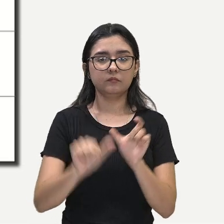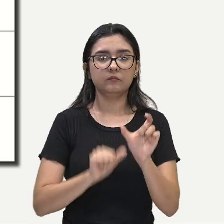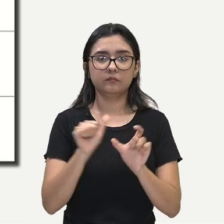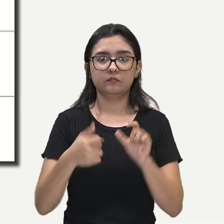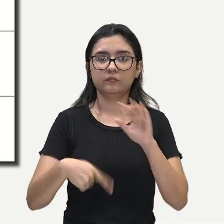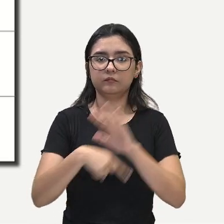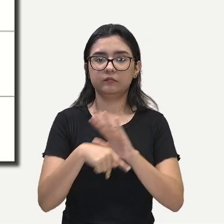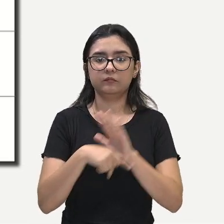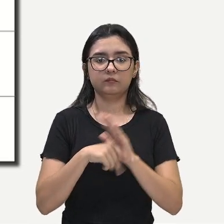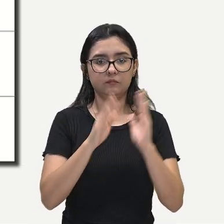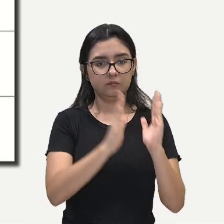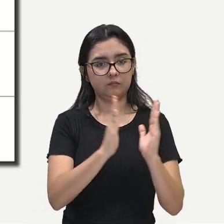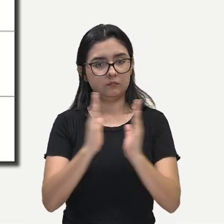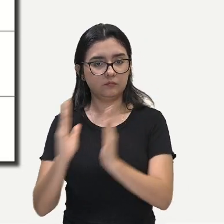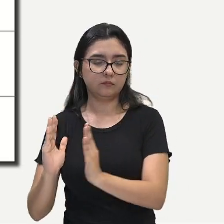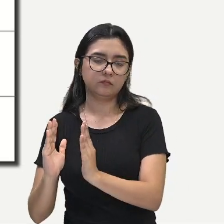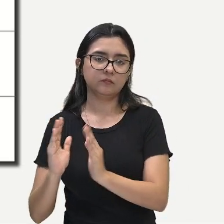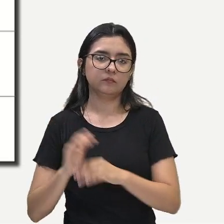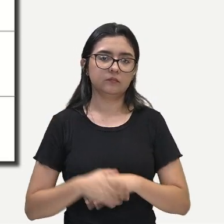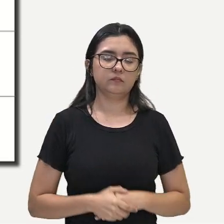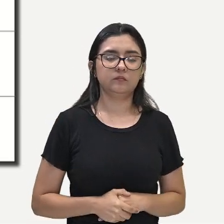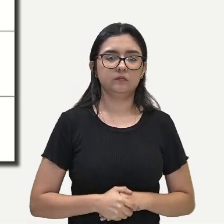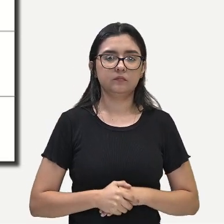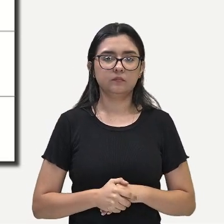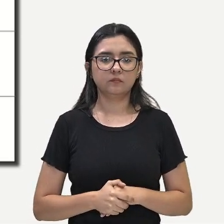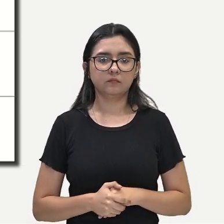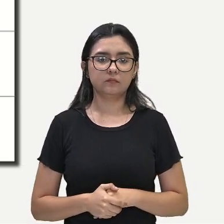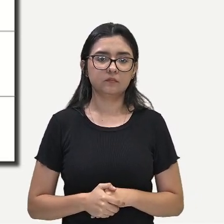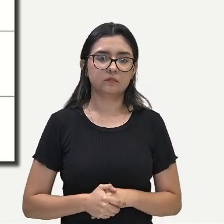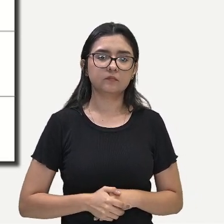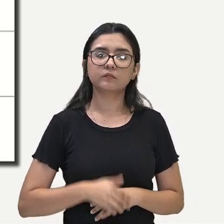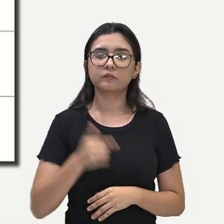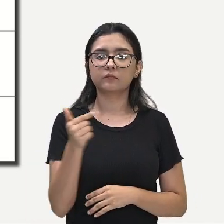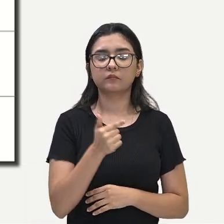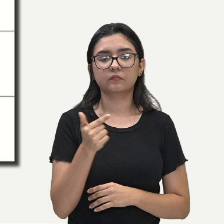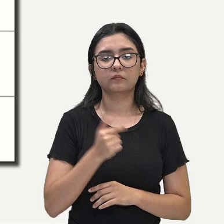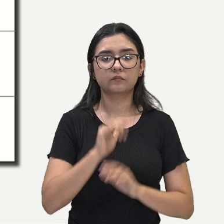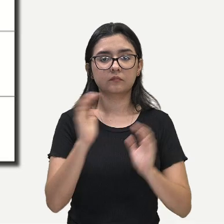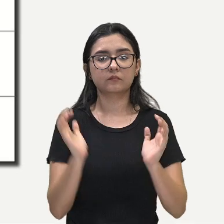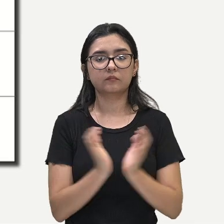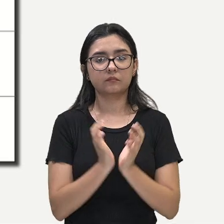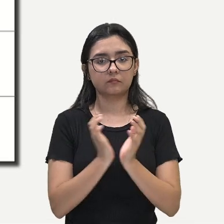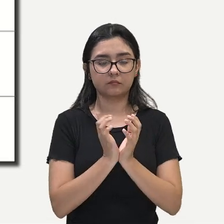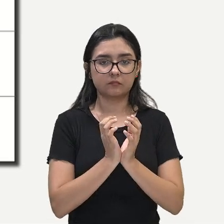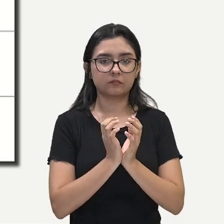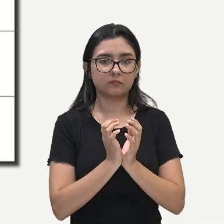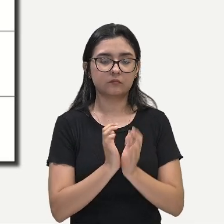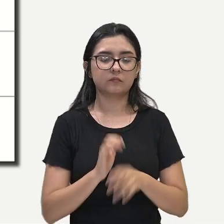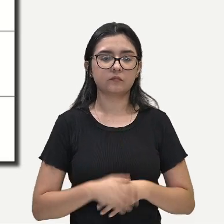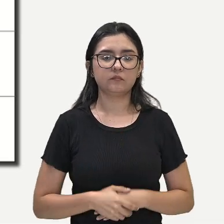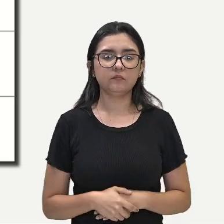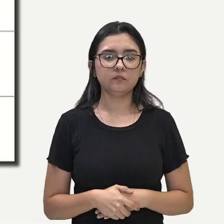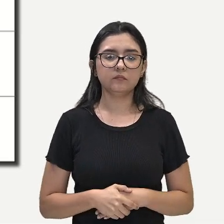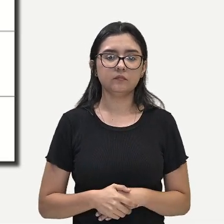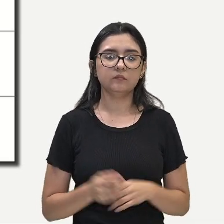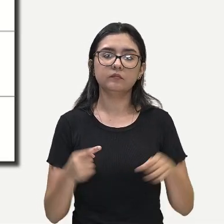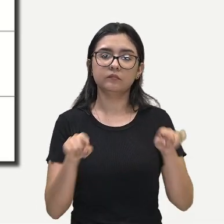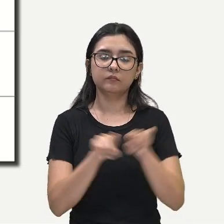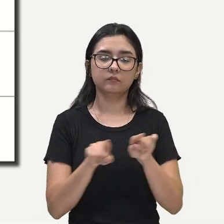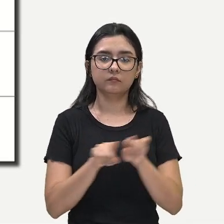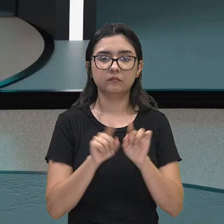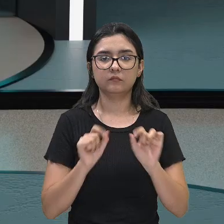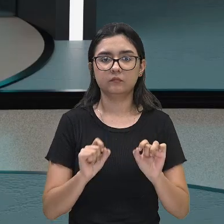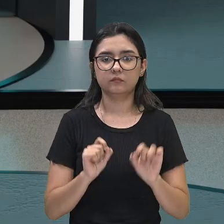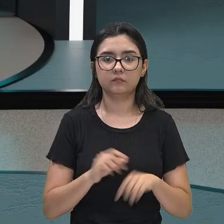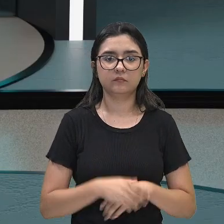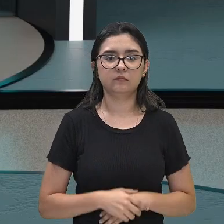irregularidades de câmbio de vocal, o nosso segundo grupo de irregularidades. E nós temos